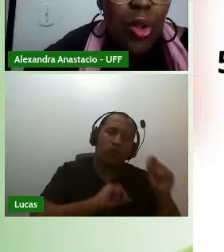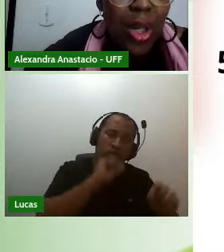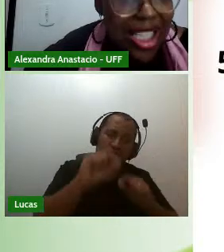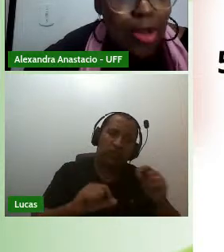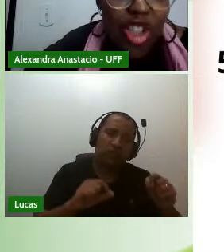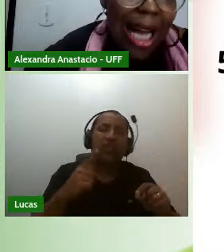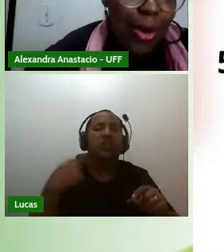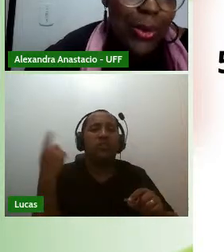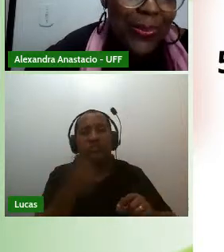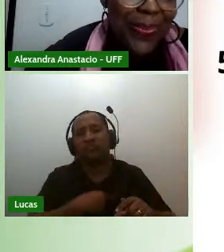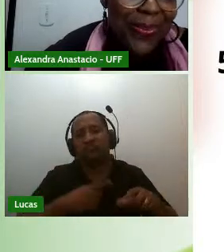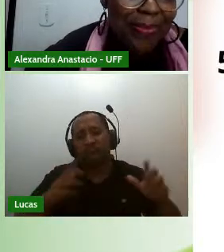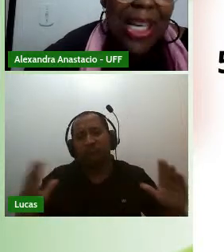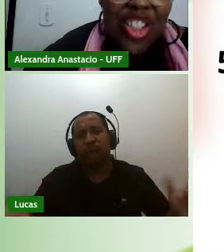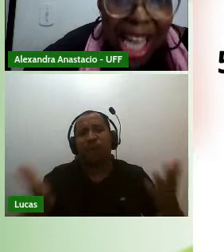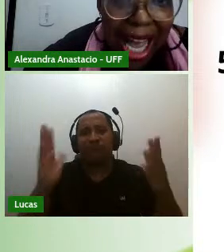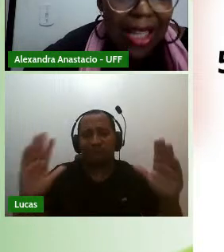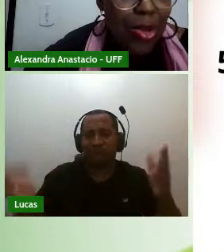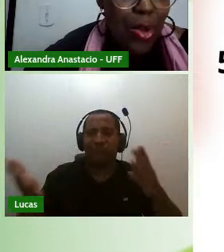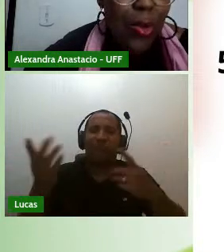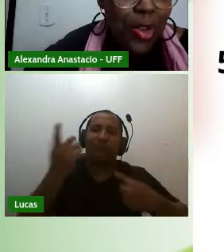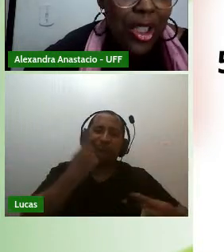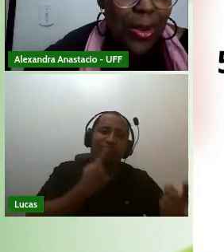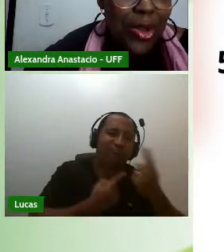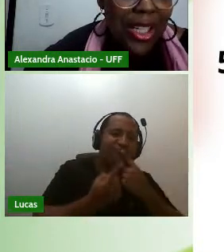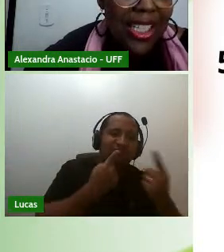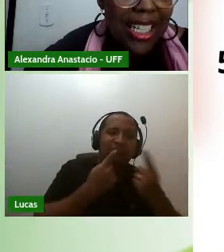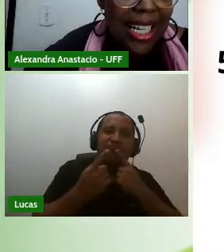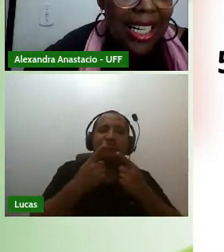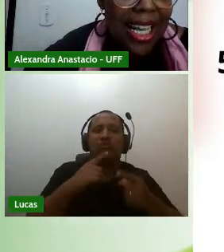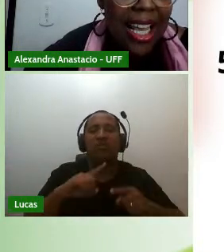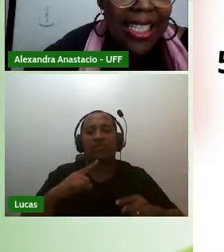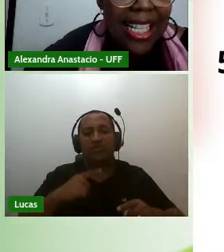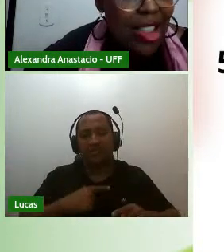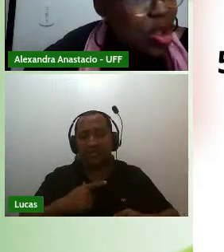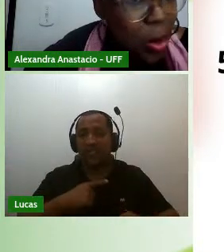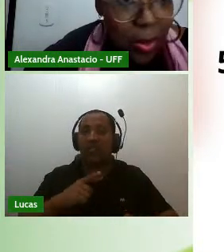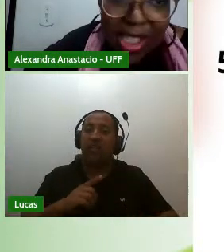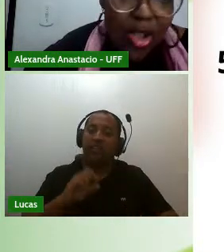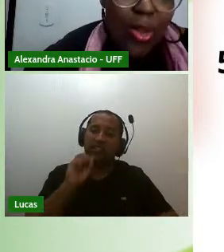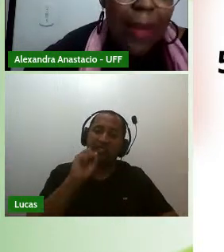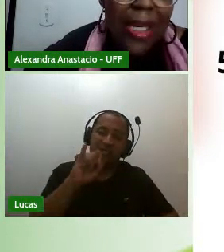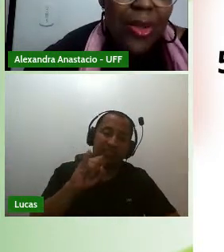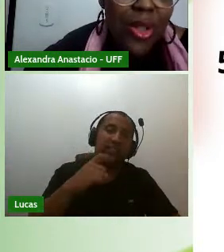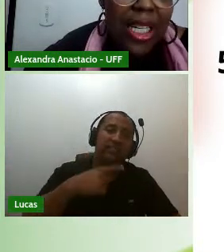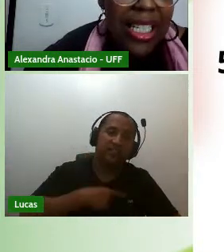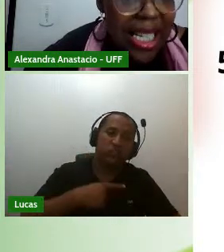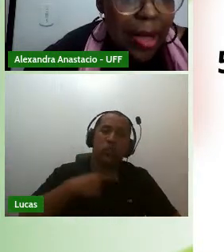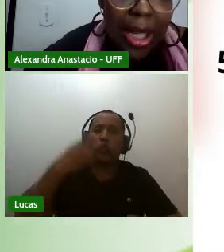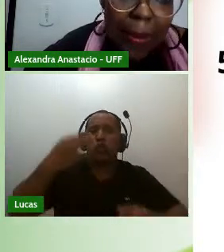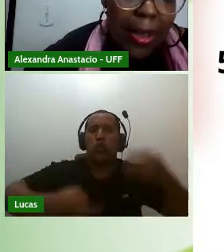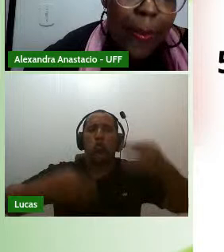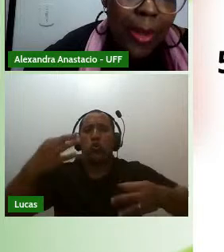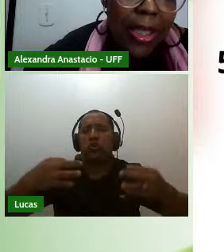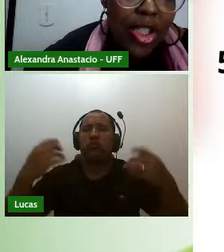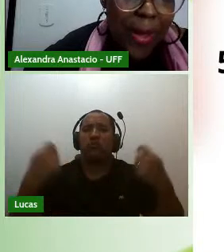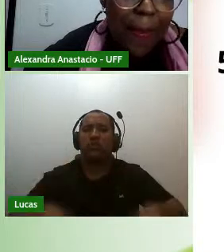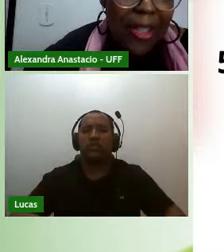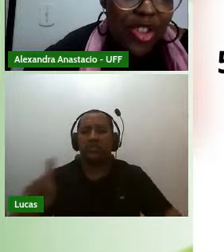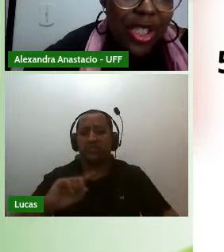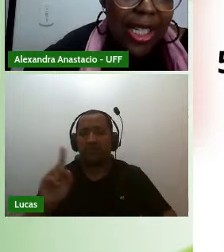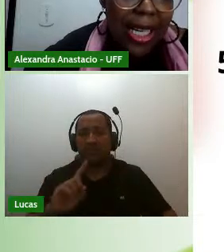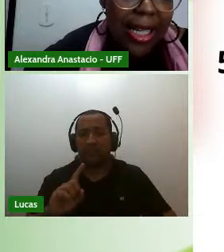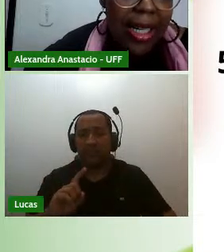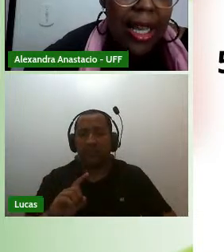gente tem que encorajar o diálogo, mediar os conflitos, né? Sem julgamentos, e esse é um elemento importante